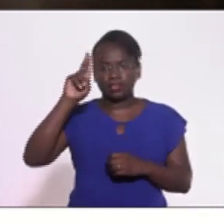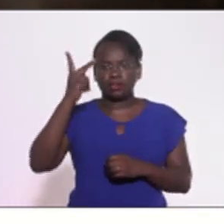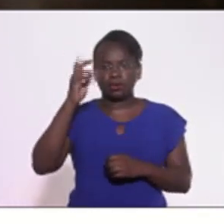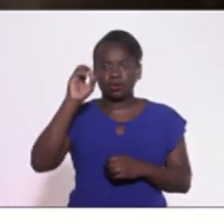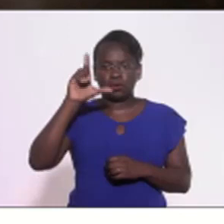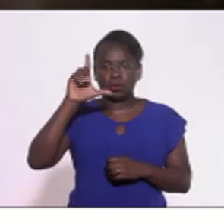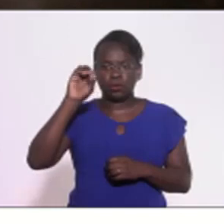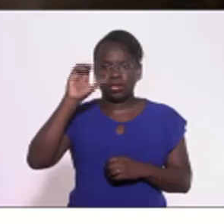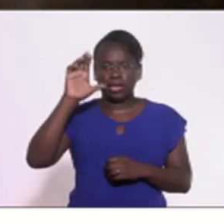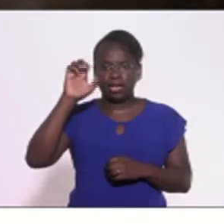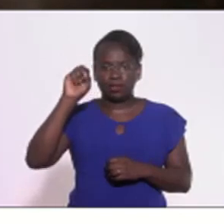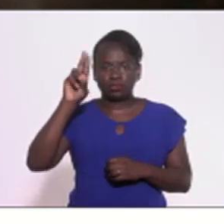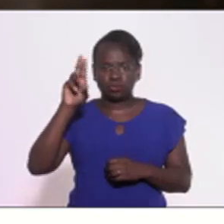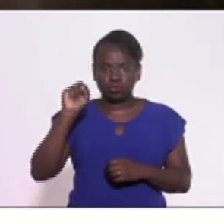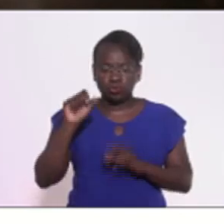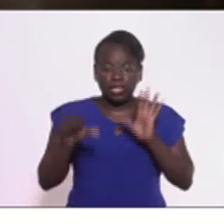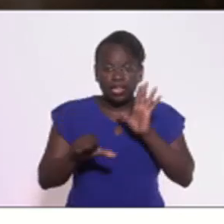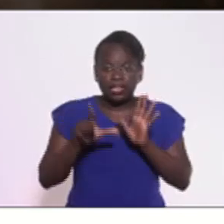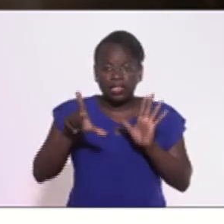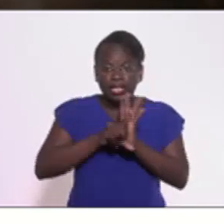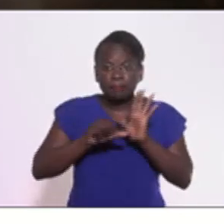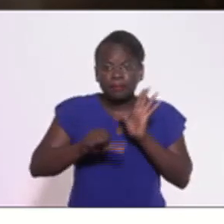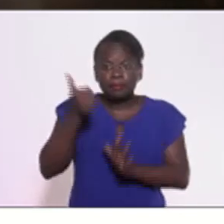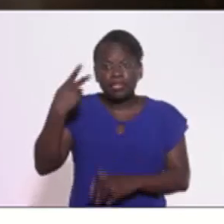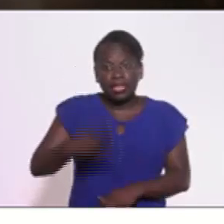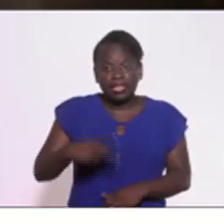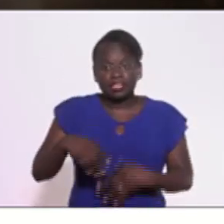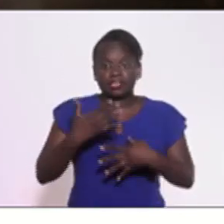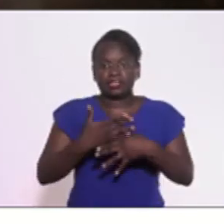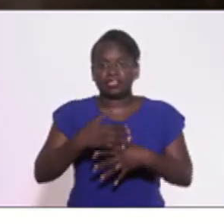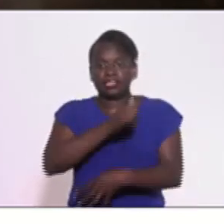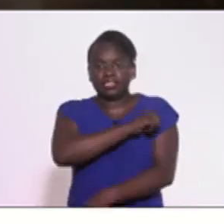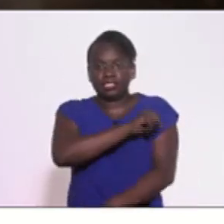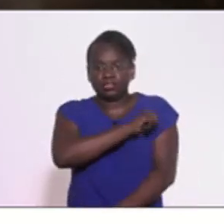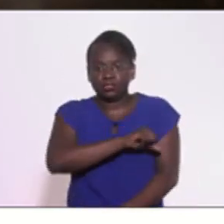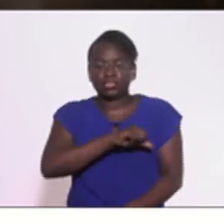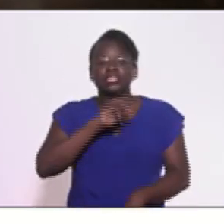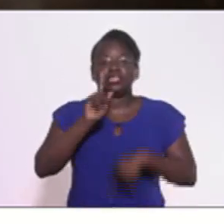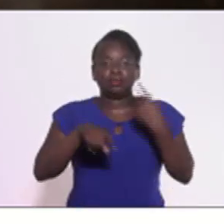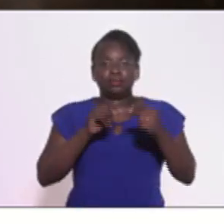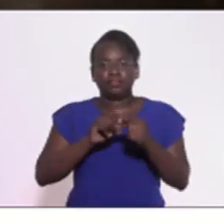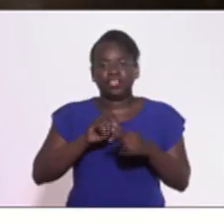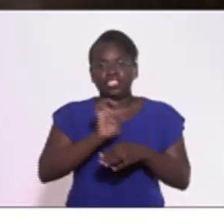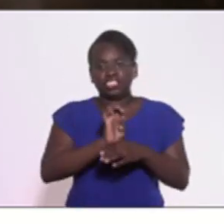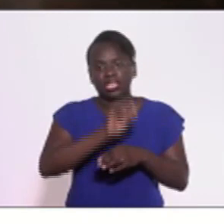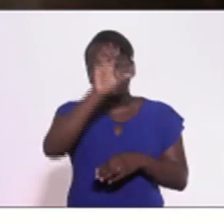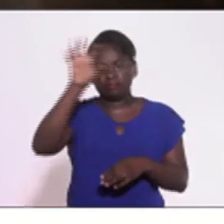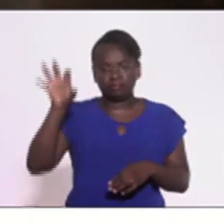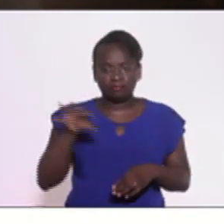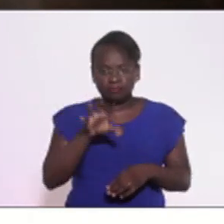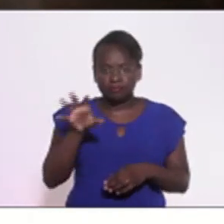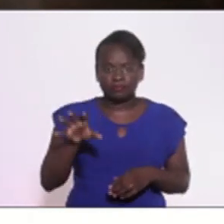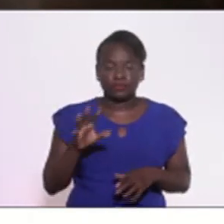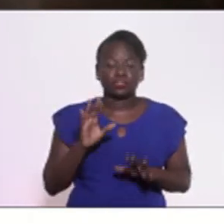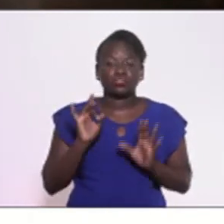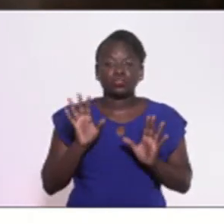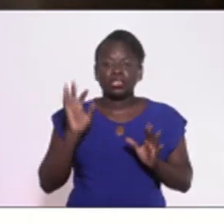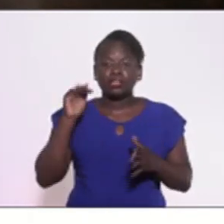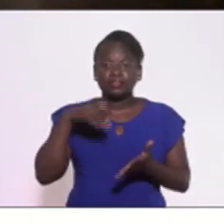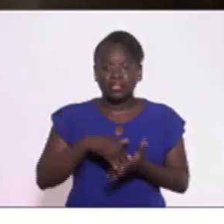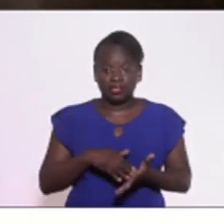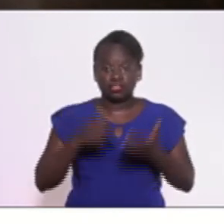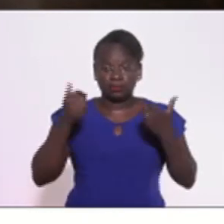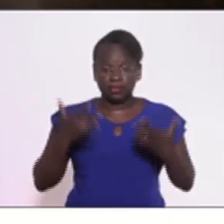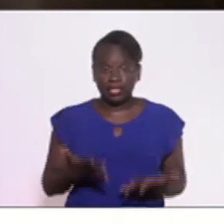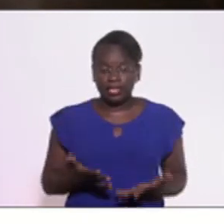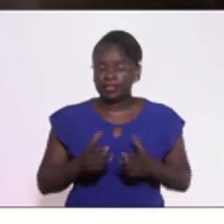Holocausto. Mas a primeira lei foi feita aqui no município do Rio de Janeiro, inclusive depois foi feita em outros estados. Então, só para terminar, eu quero dizer